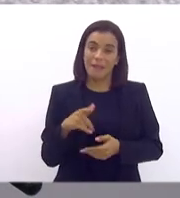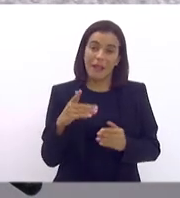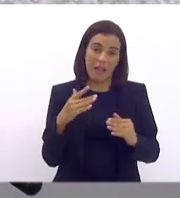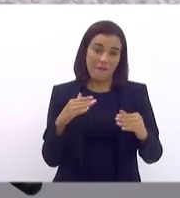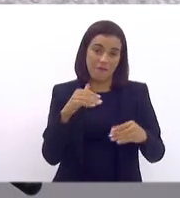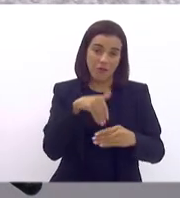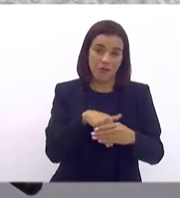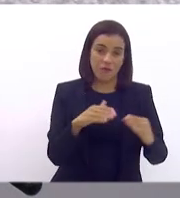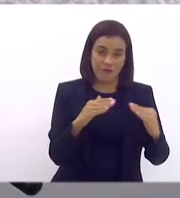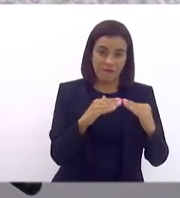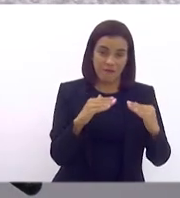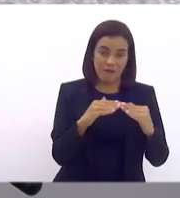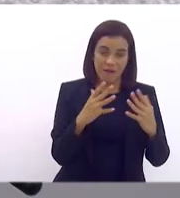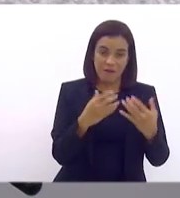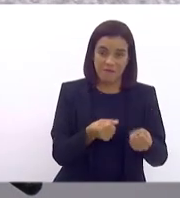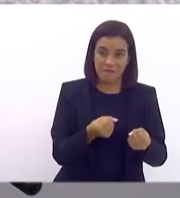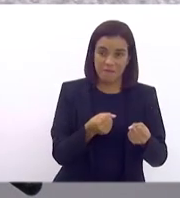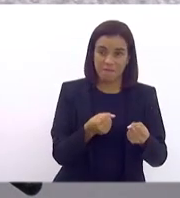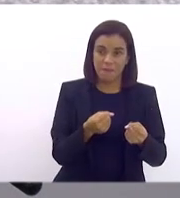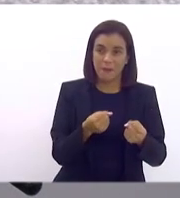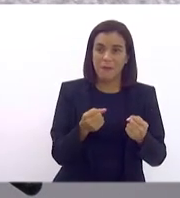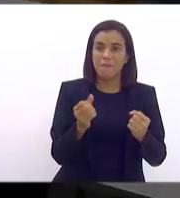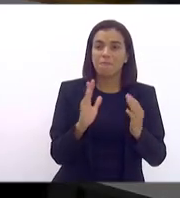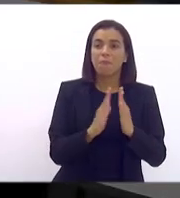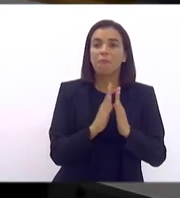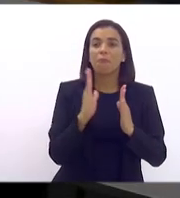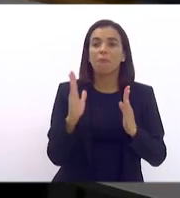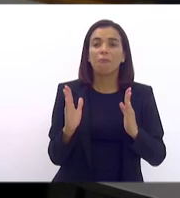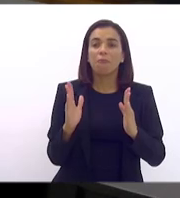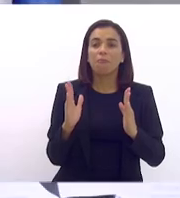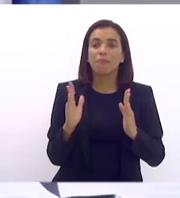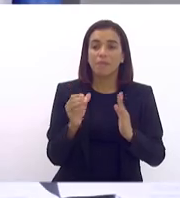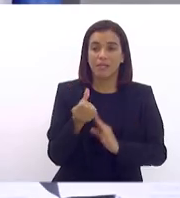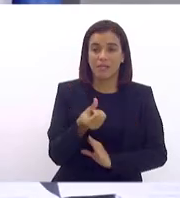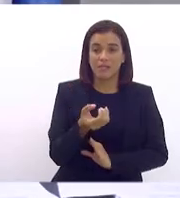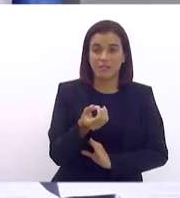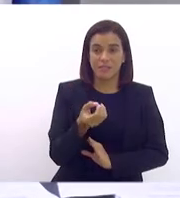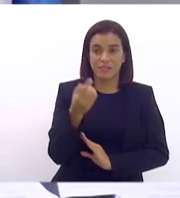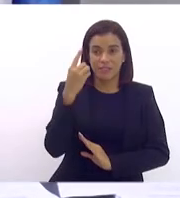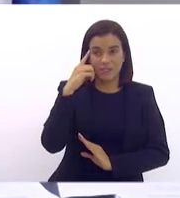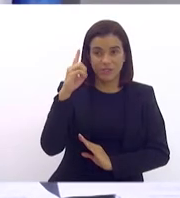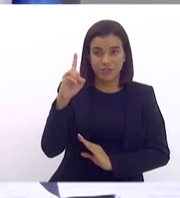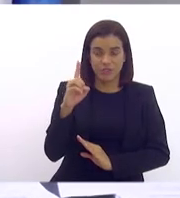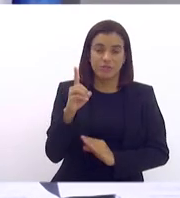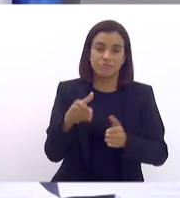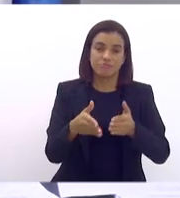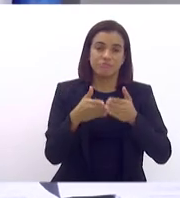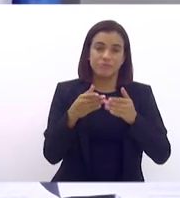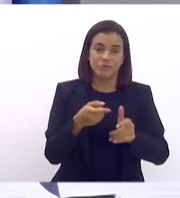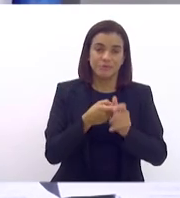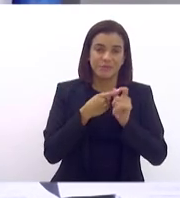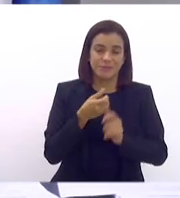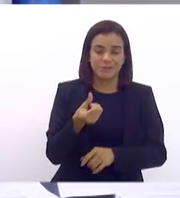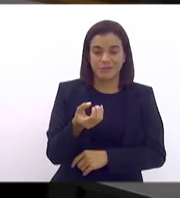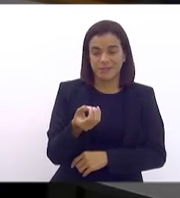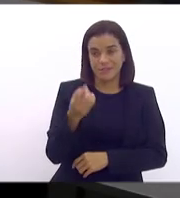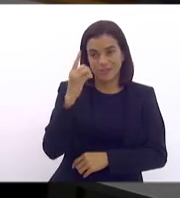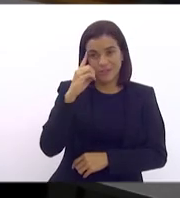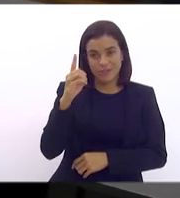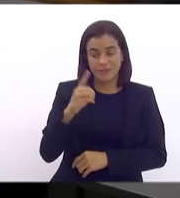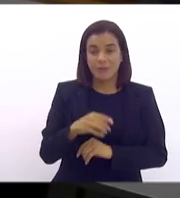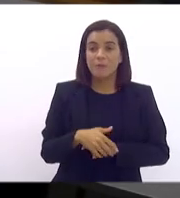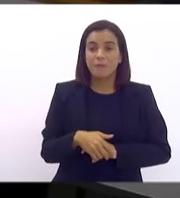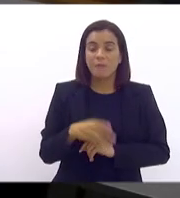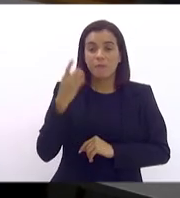favoravelmente, eu voto. Vai ser por mais quanto tempo? 60 dias. Mais... Suspensão de 60 dias. Deputado Júlio.